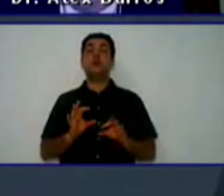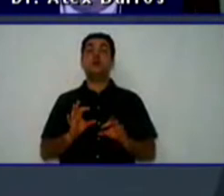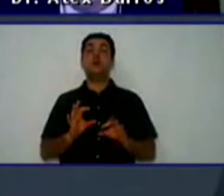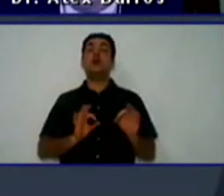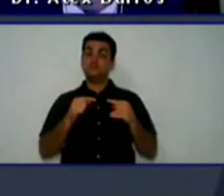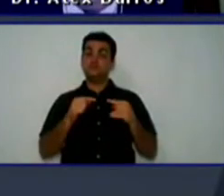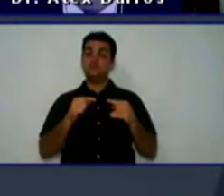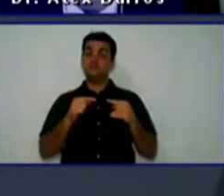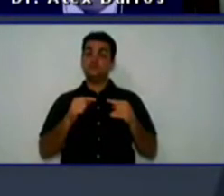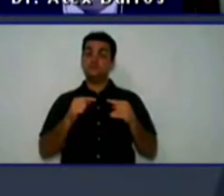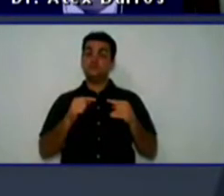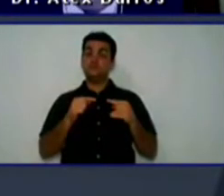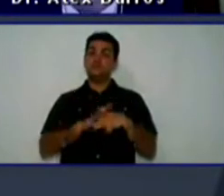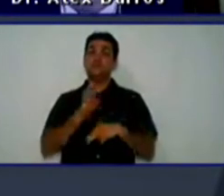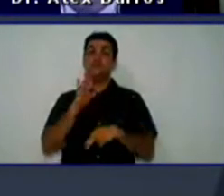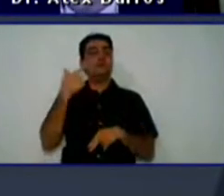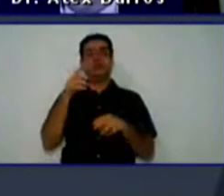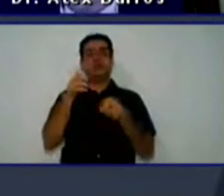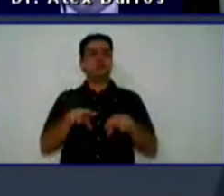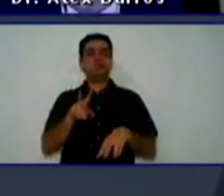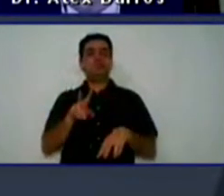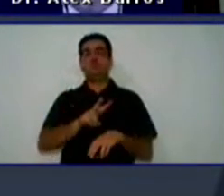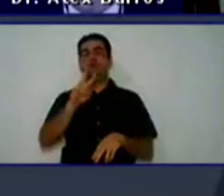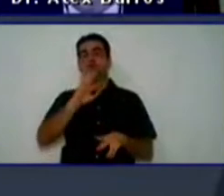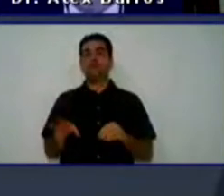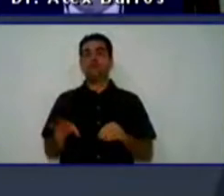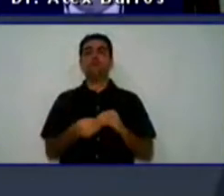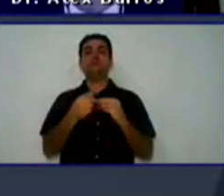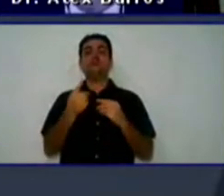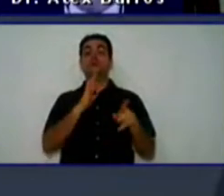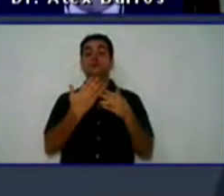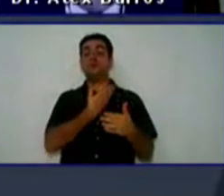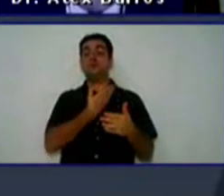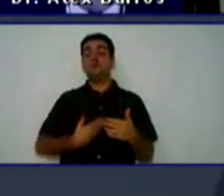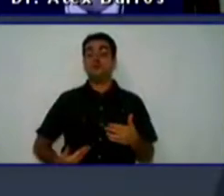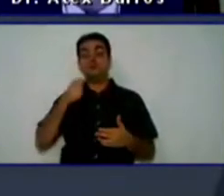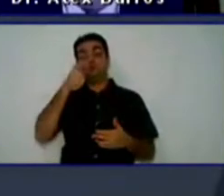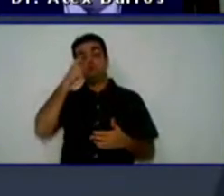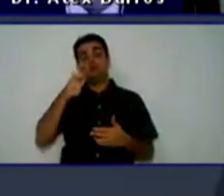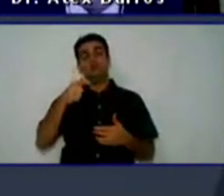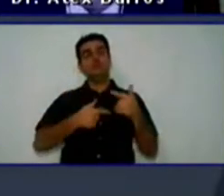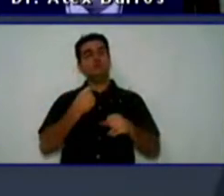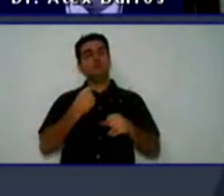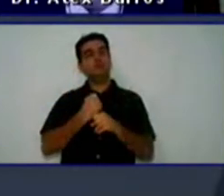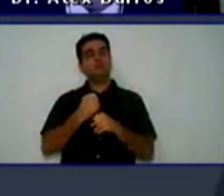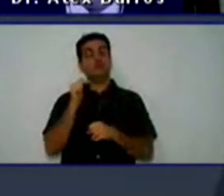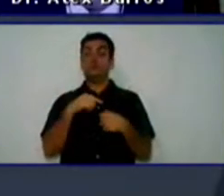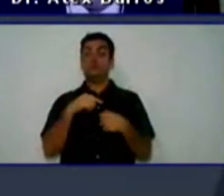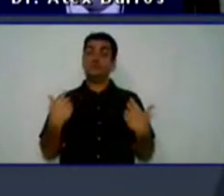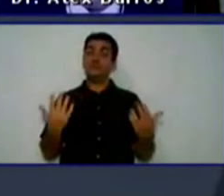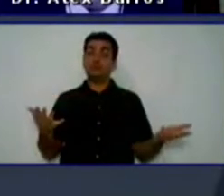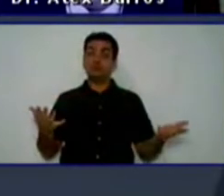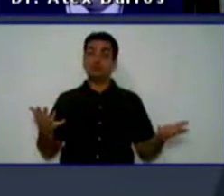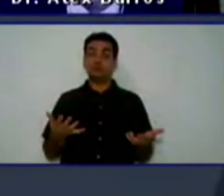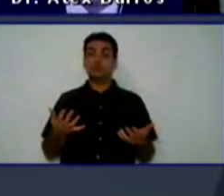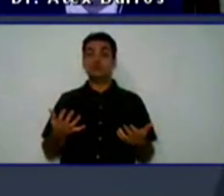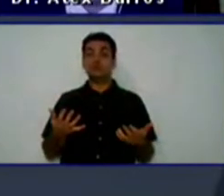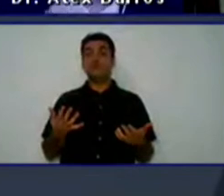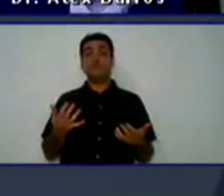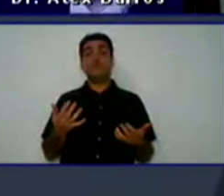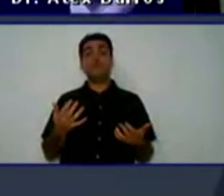aplicação da norma, sem prejuízo do valor a ser destinado a este fim no ano respectivo, o que só será